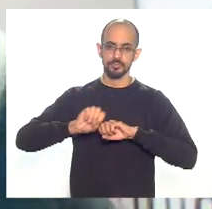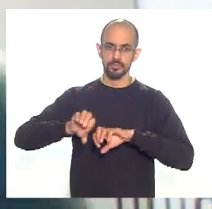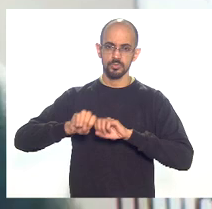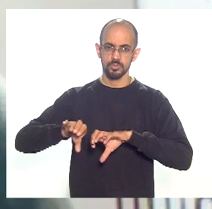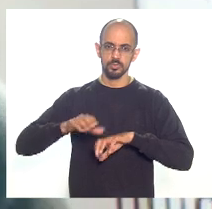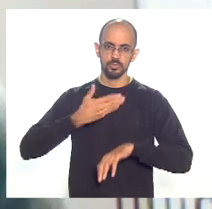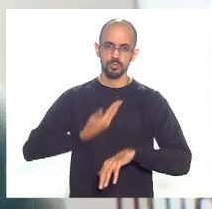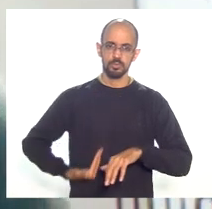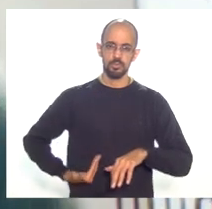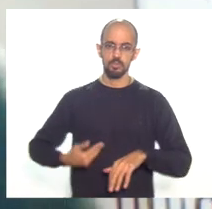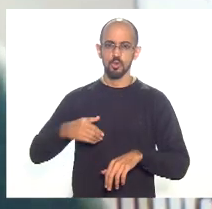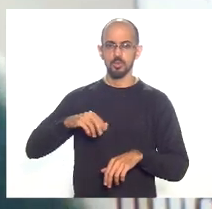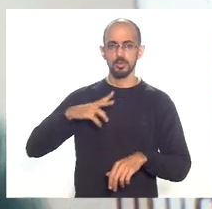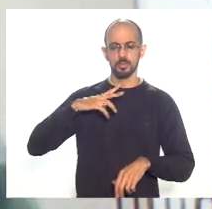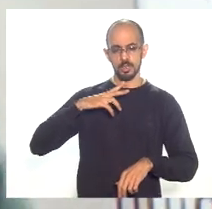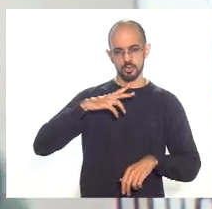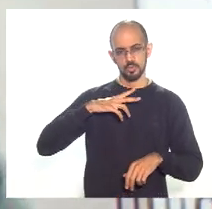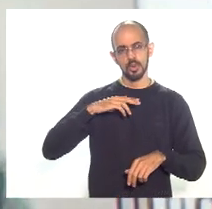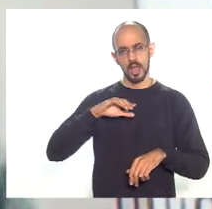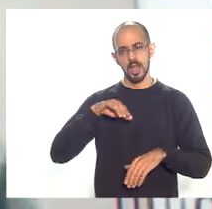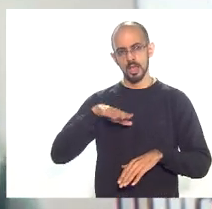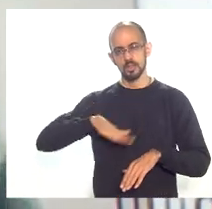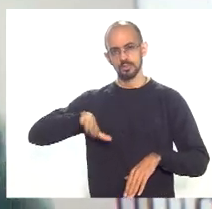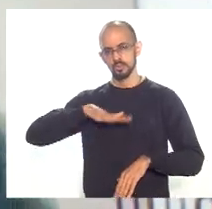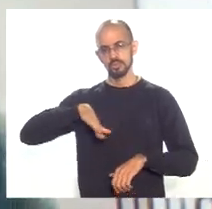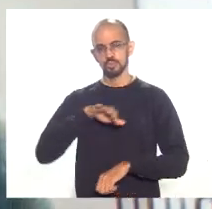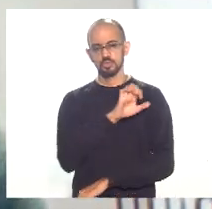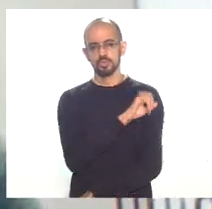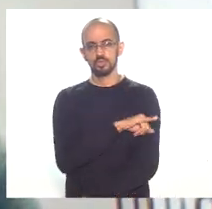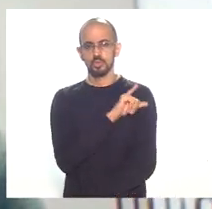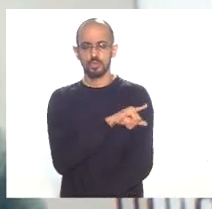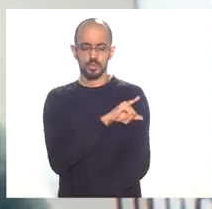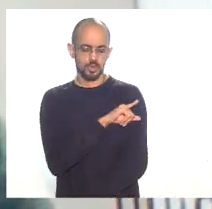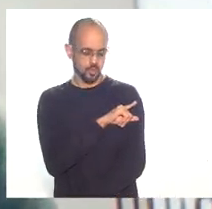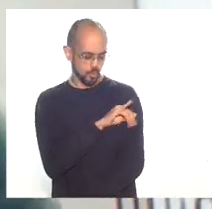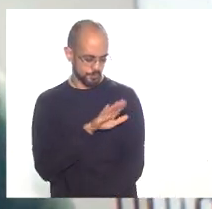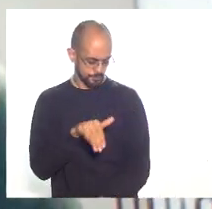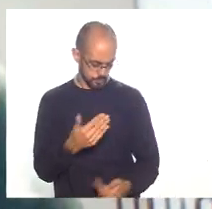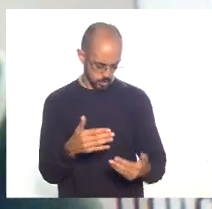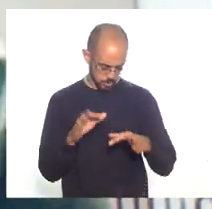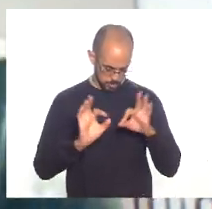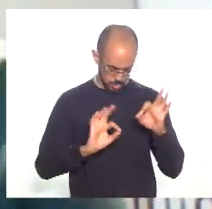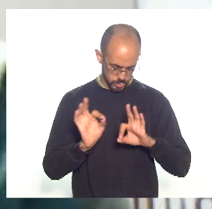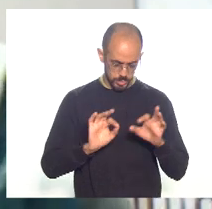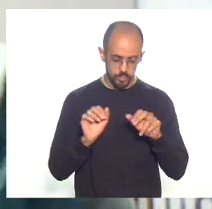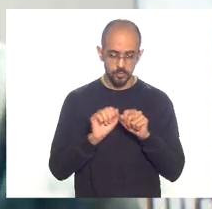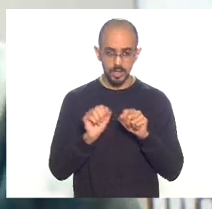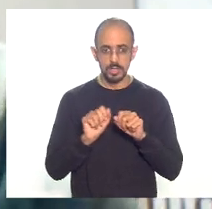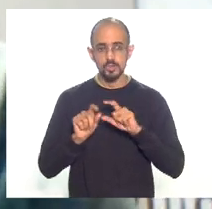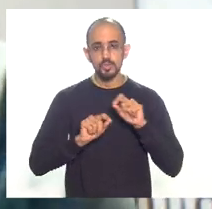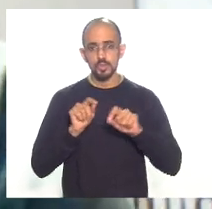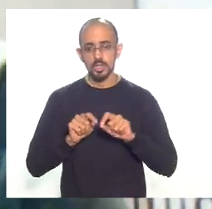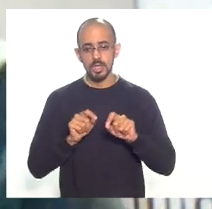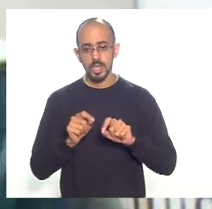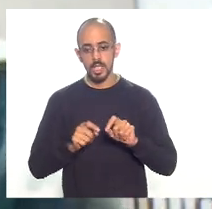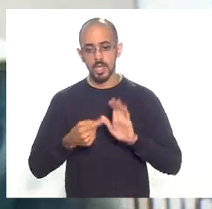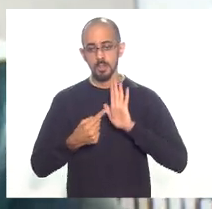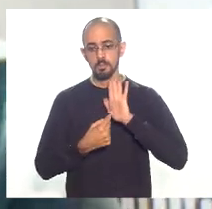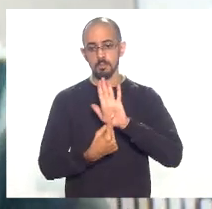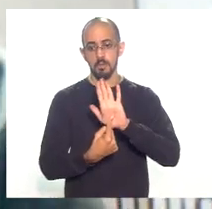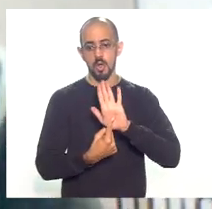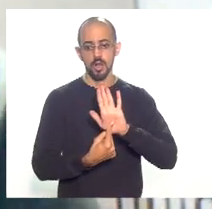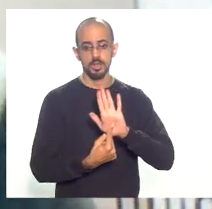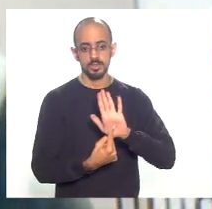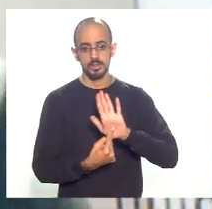privado no âmbito do estado do Rio de Janeiro ou seja o que o projeto busca fazer ele busca reafirmar princípios